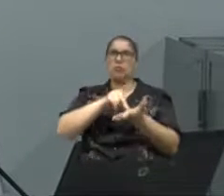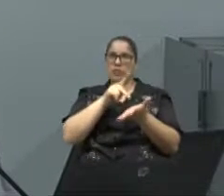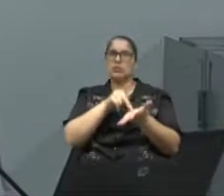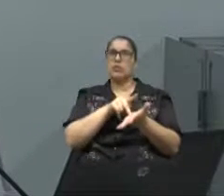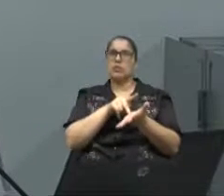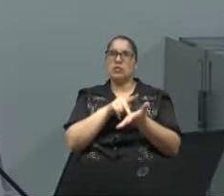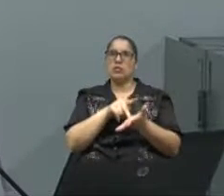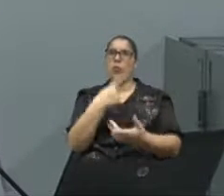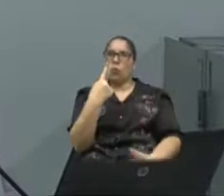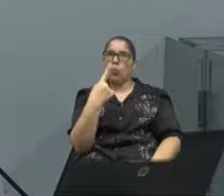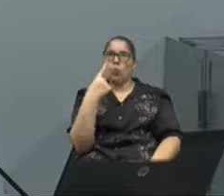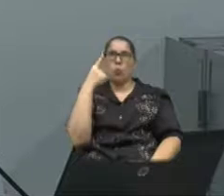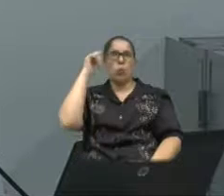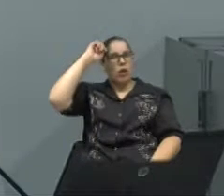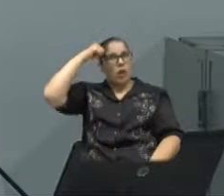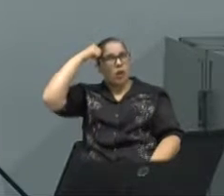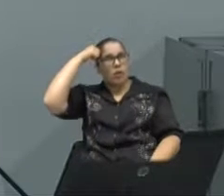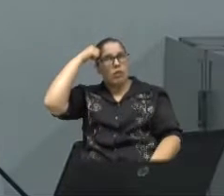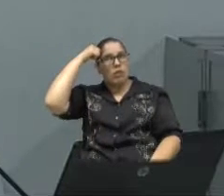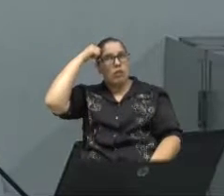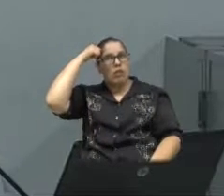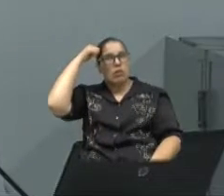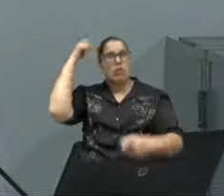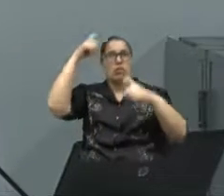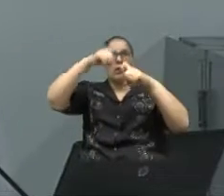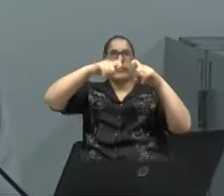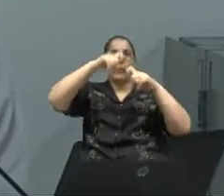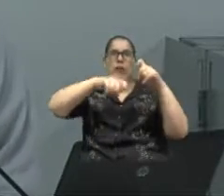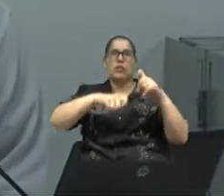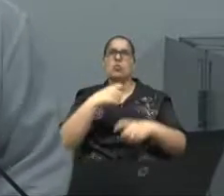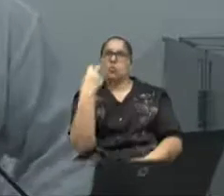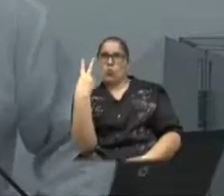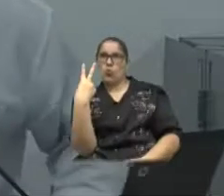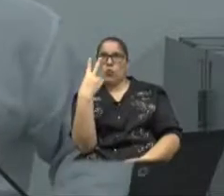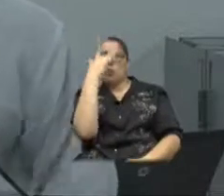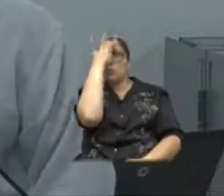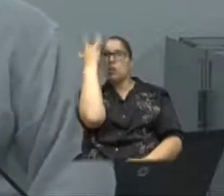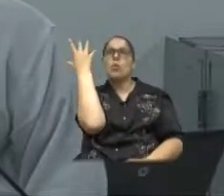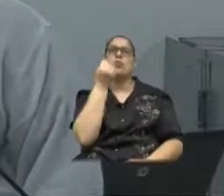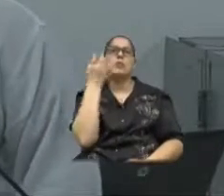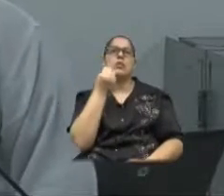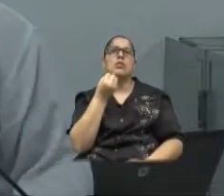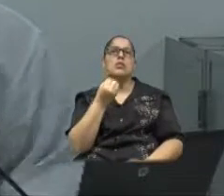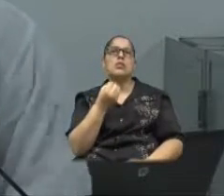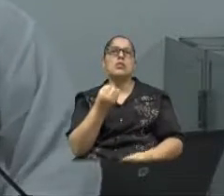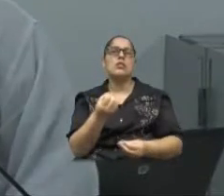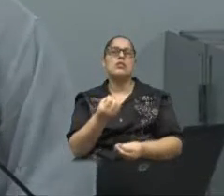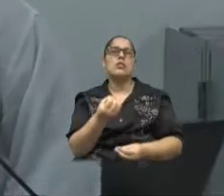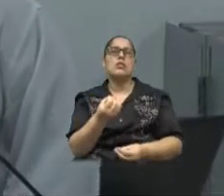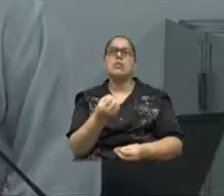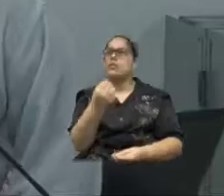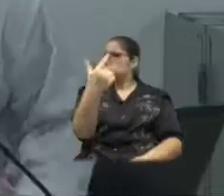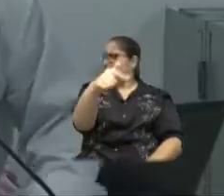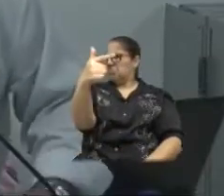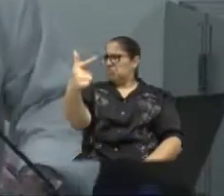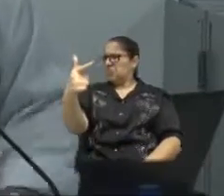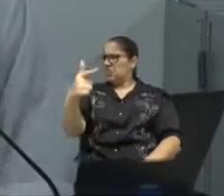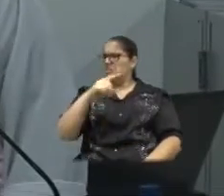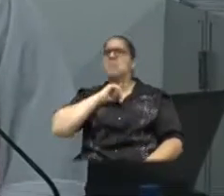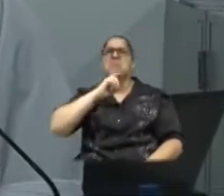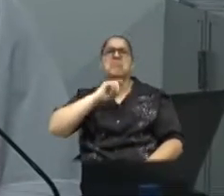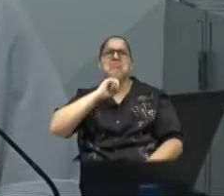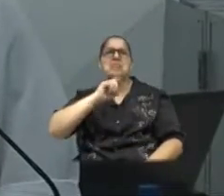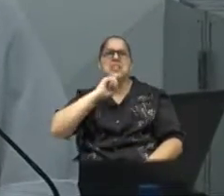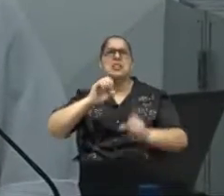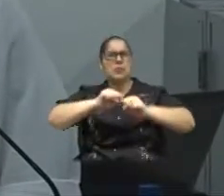O negro tendo que fazer sexo oral e sexo anal com 2 brancos. Cadê os defensores da minoria que não se manifestaram? É isso que eu fico